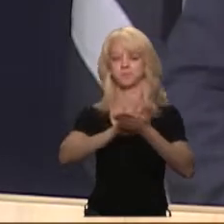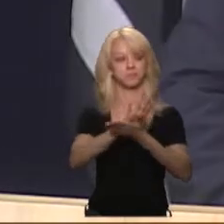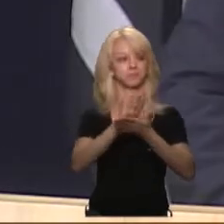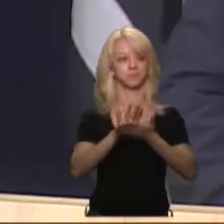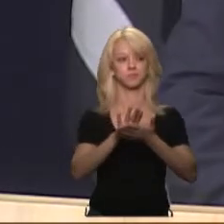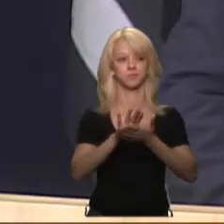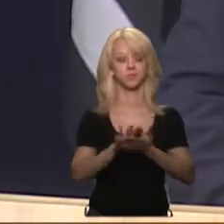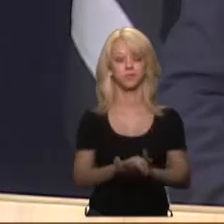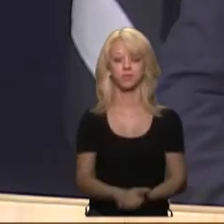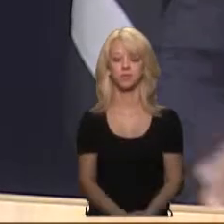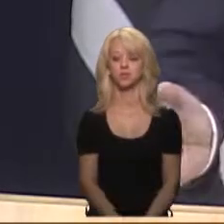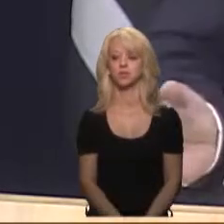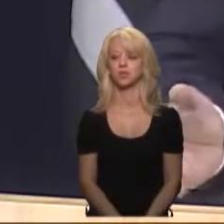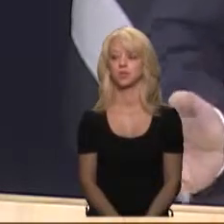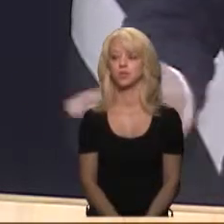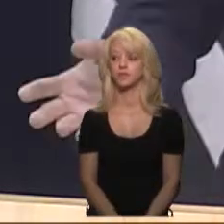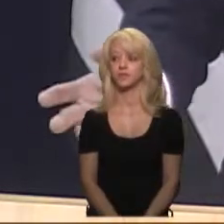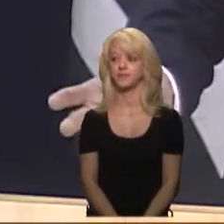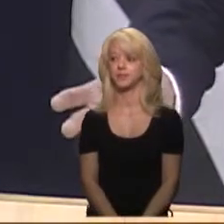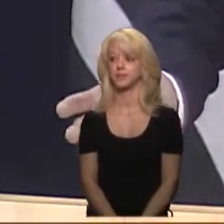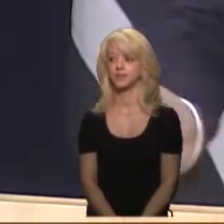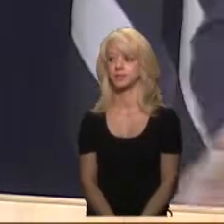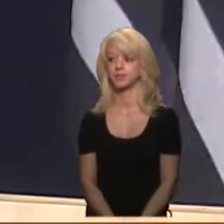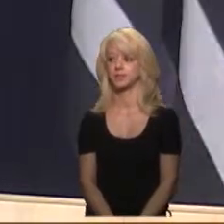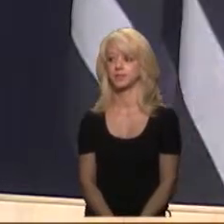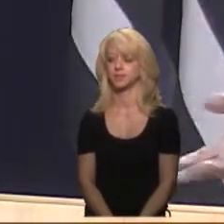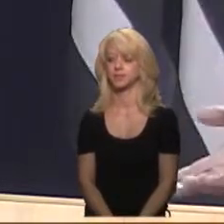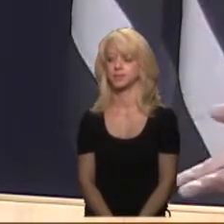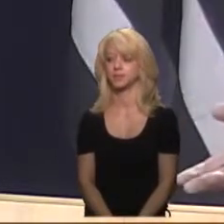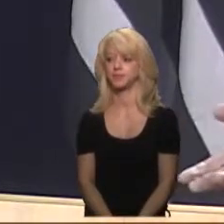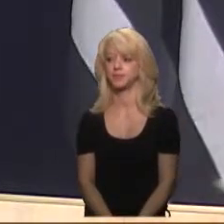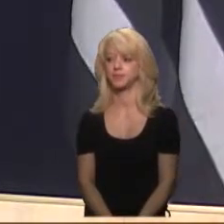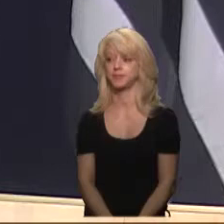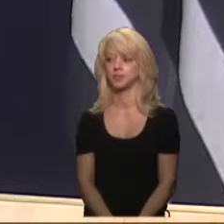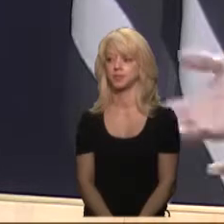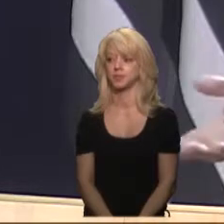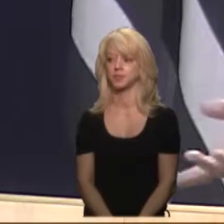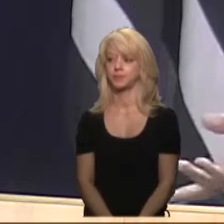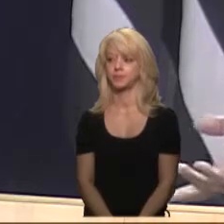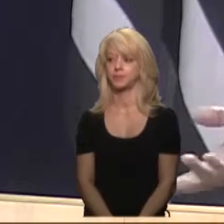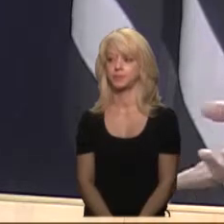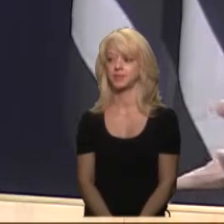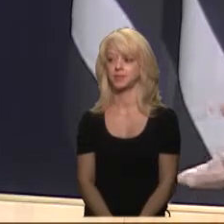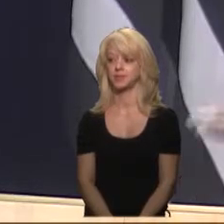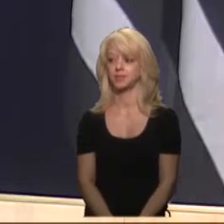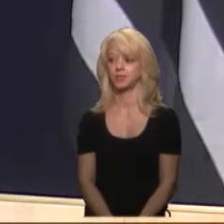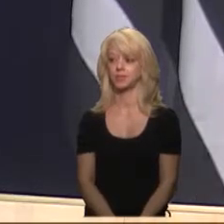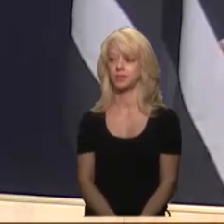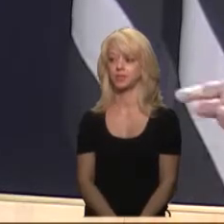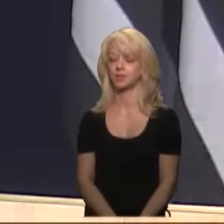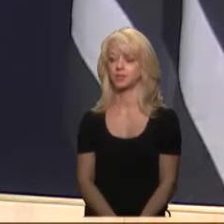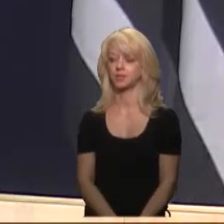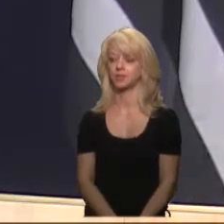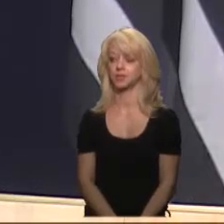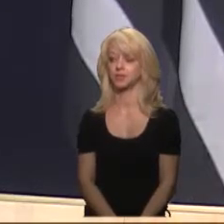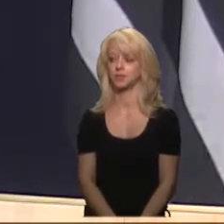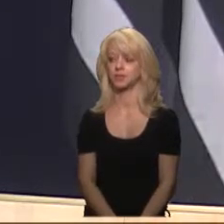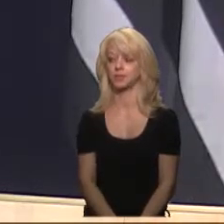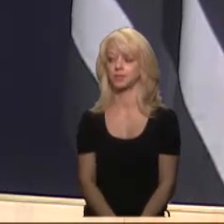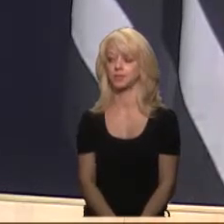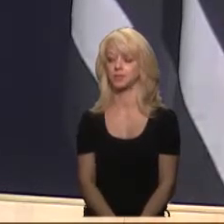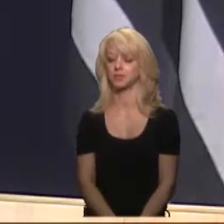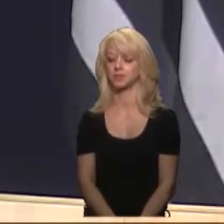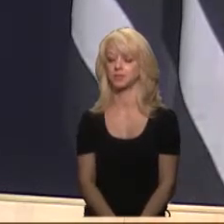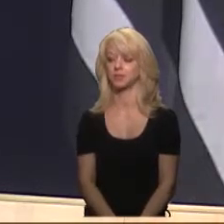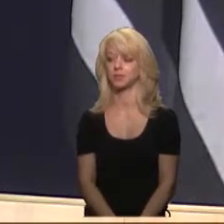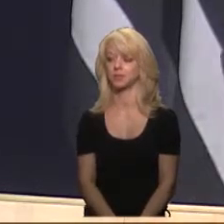mil. É de graça? Vamos ver o que dá. Vai que dá. É essa reflexão que nós temos que